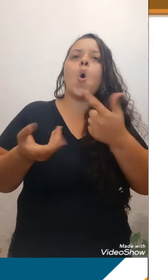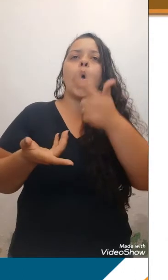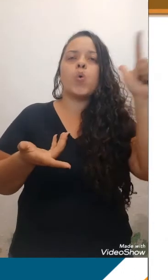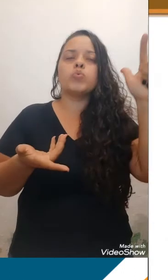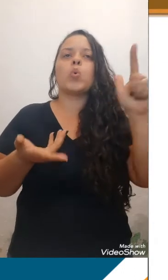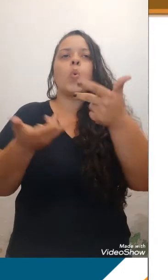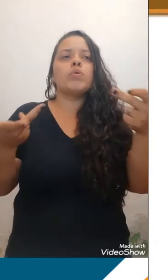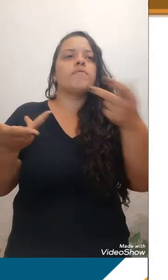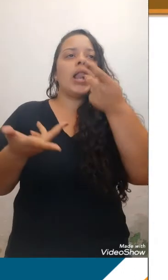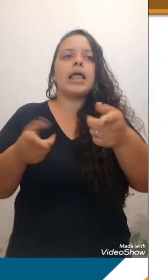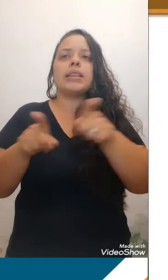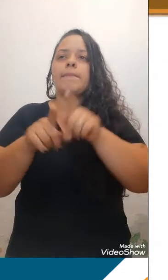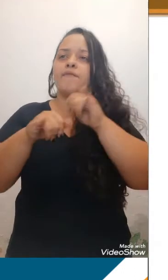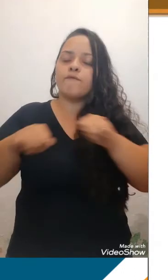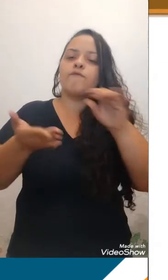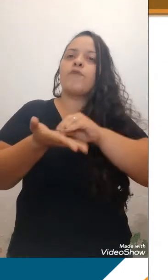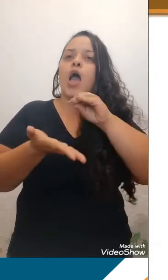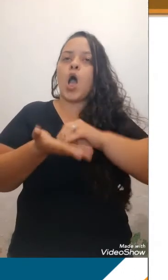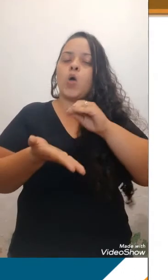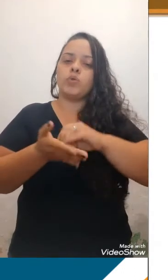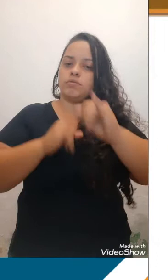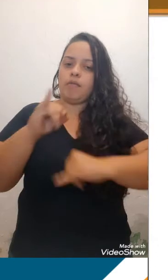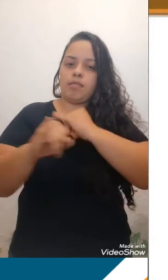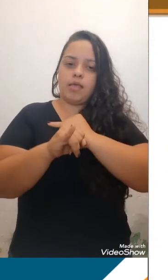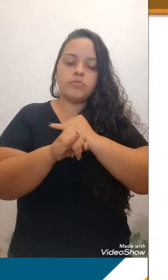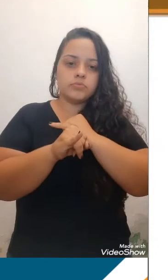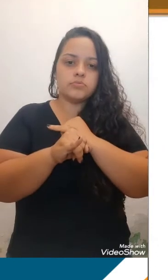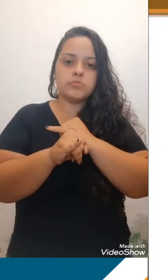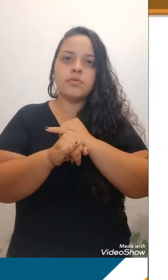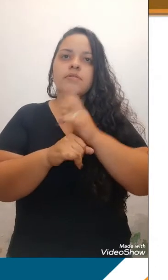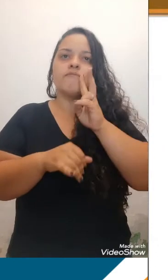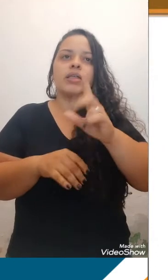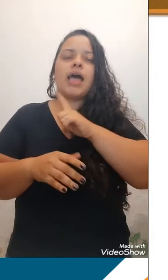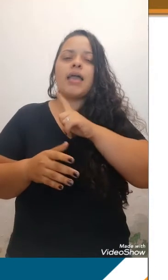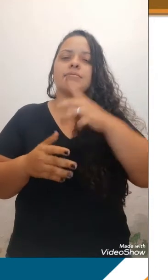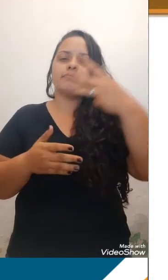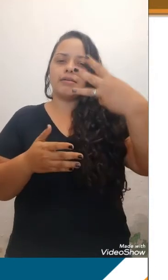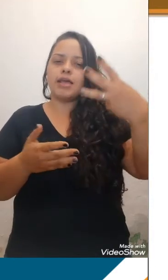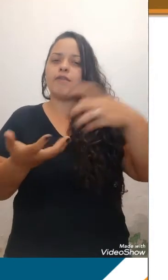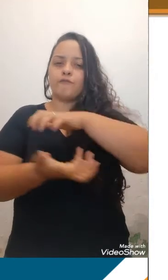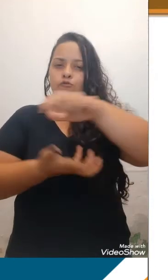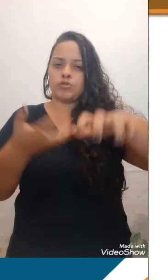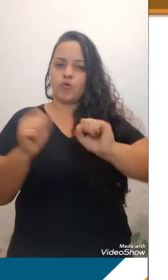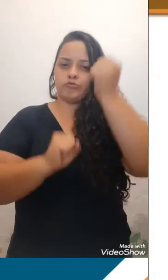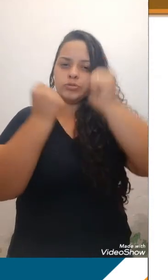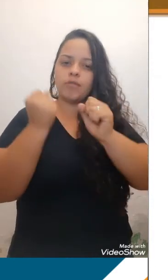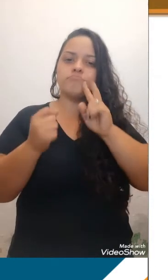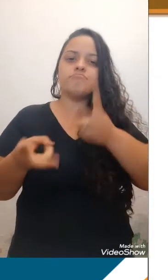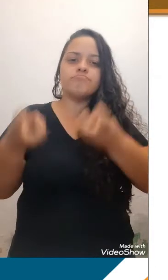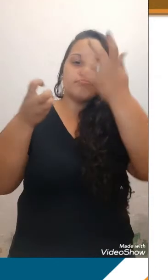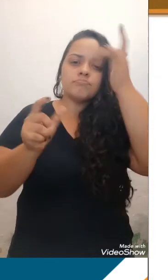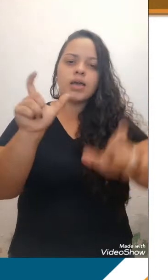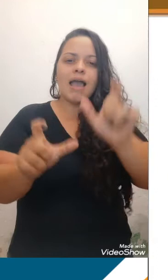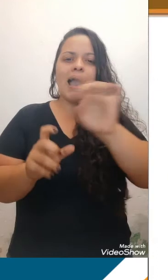Ademais, outro fator a salientar é a falta de informação no que tange a internet. Com o advento da terceira revolução industrial, nota-se